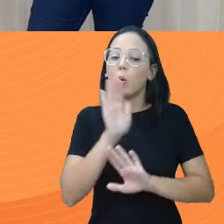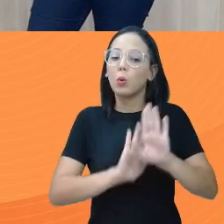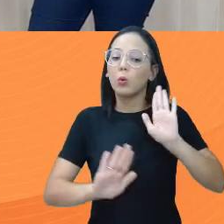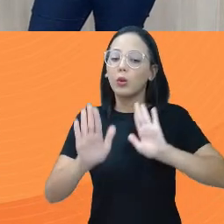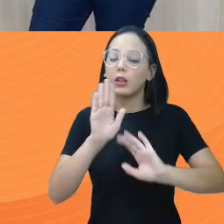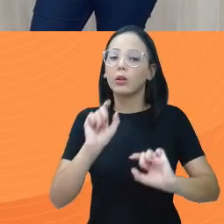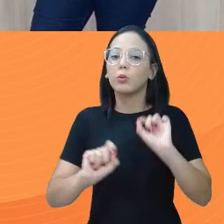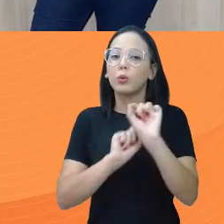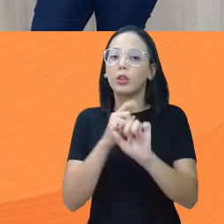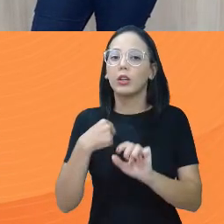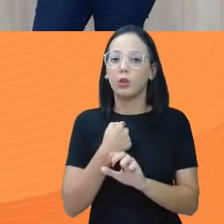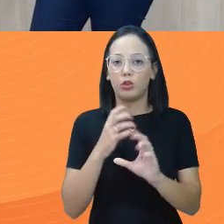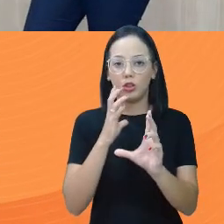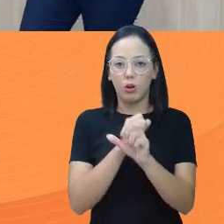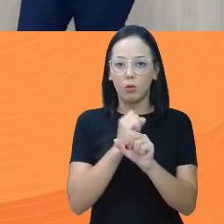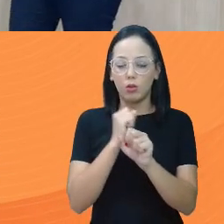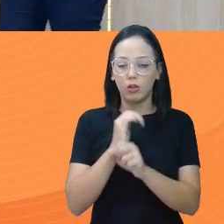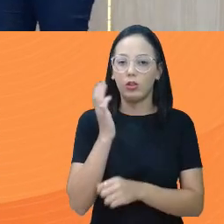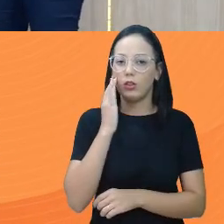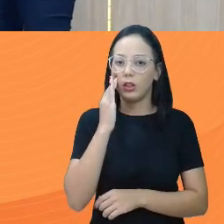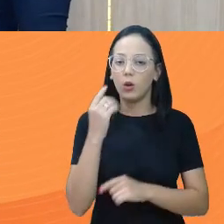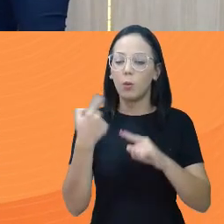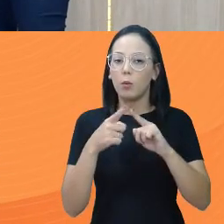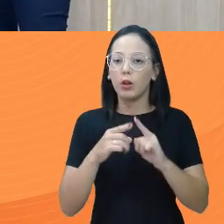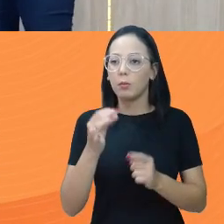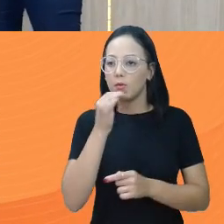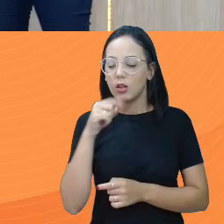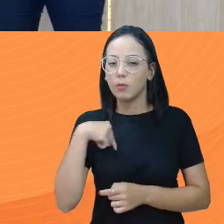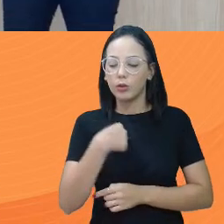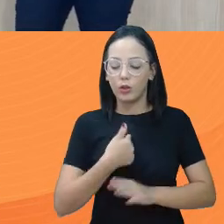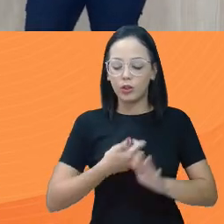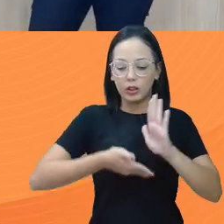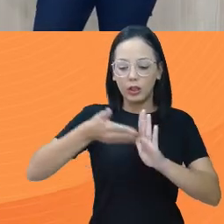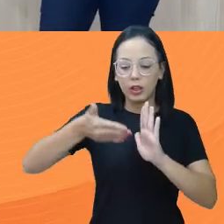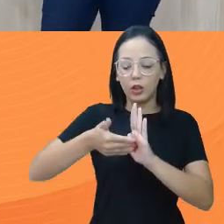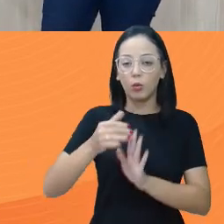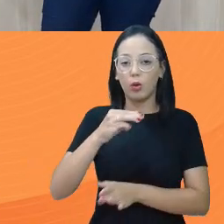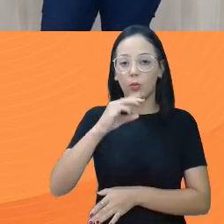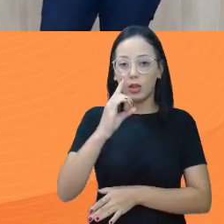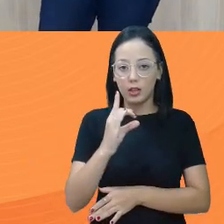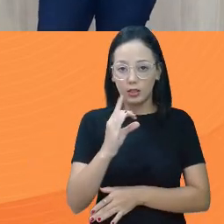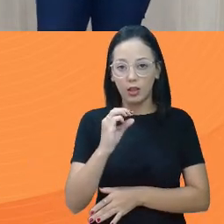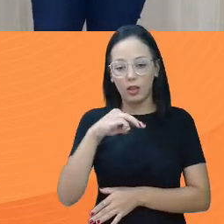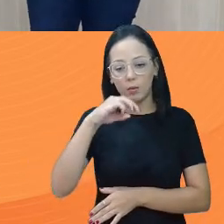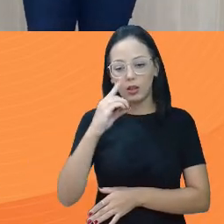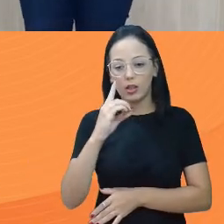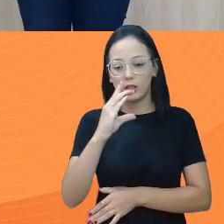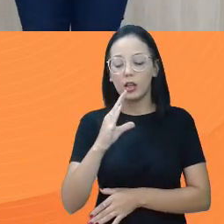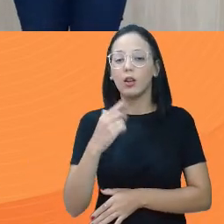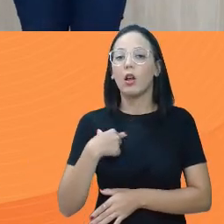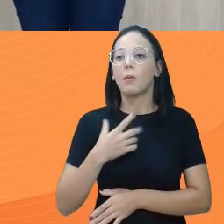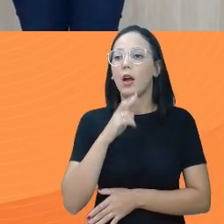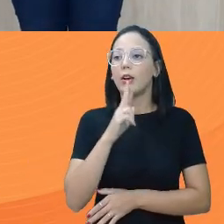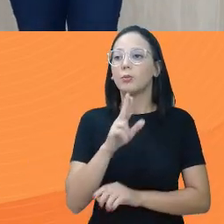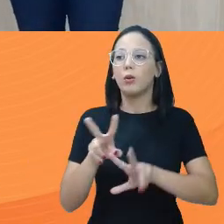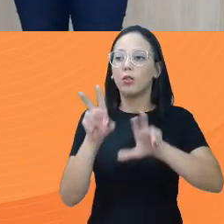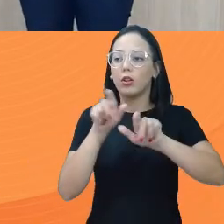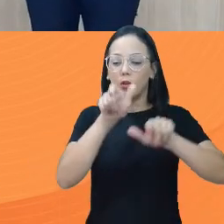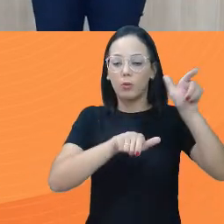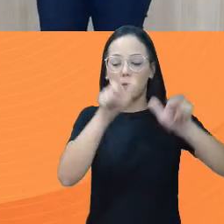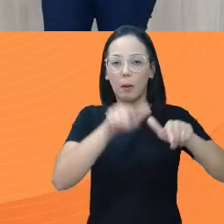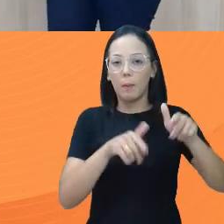que a gente está calculando, tá? A gente está tirando o MDC das pessoas. Então, a minha resposta vai ser sobre